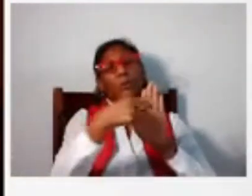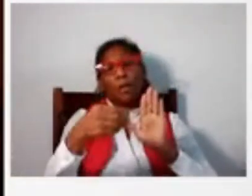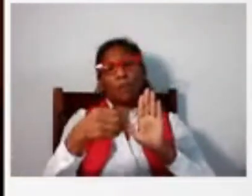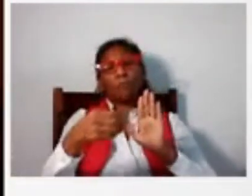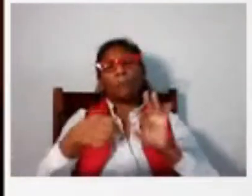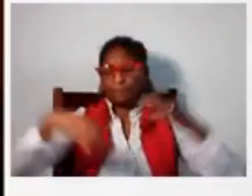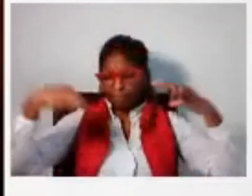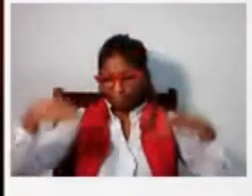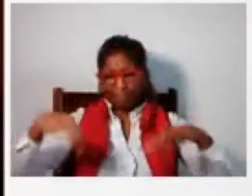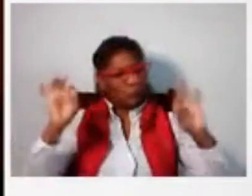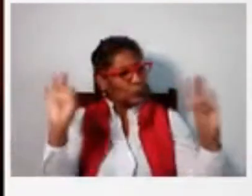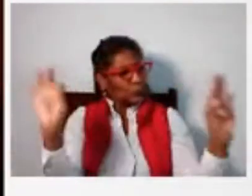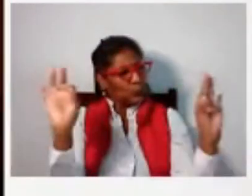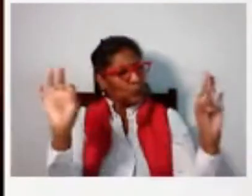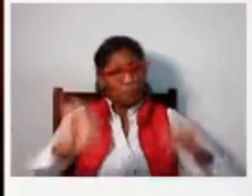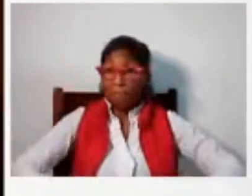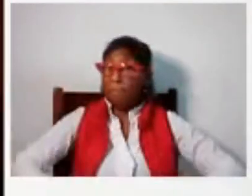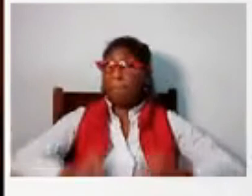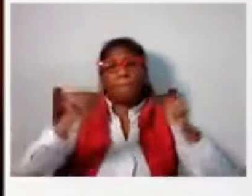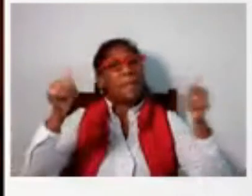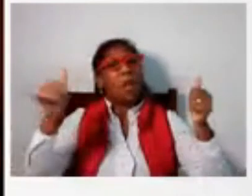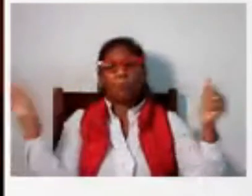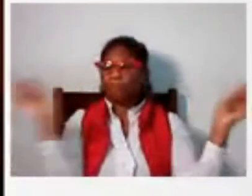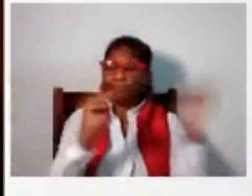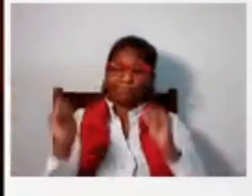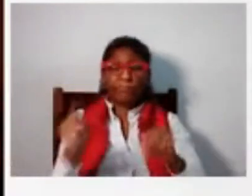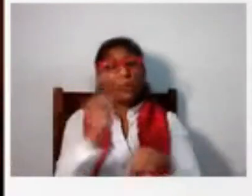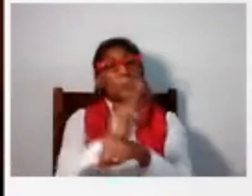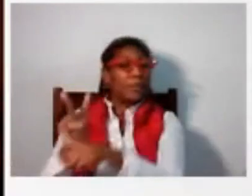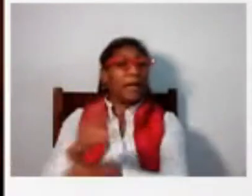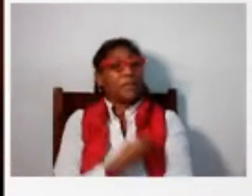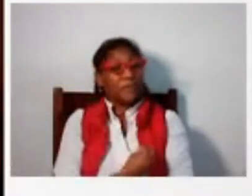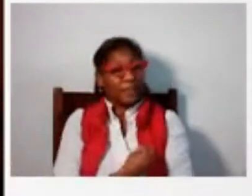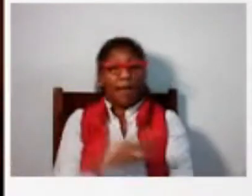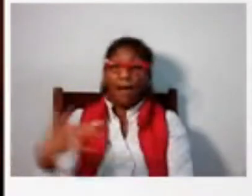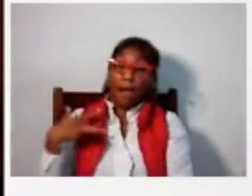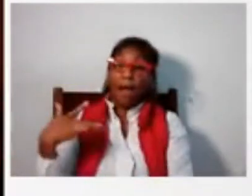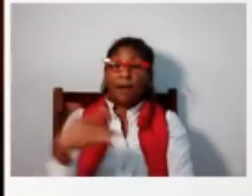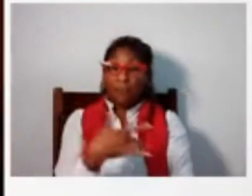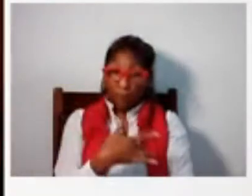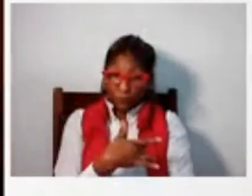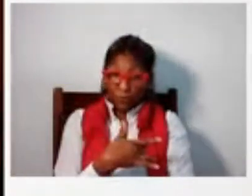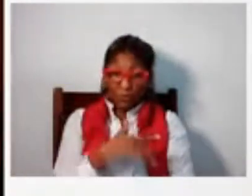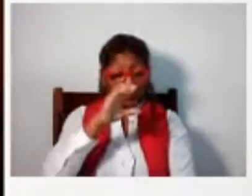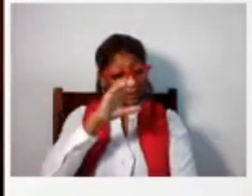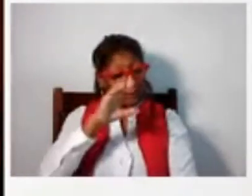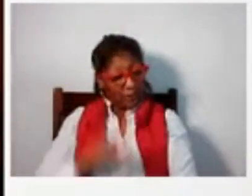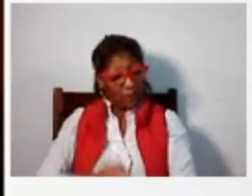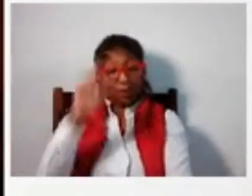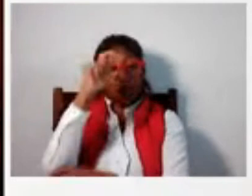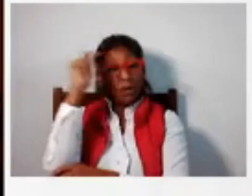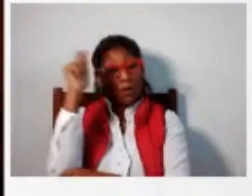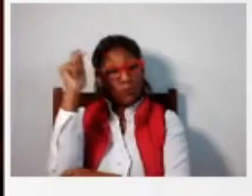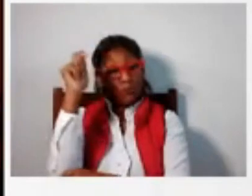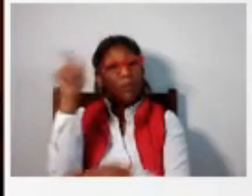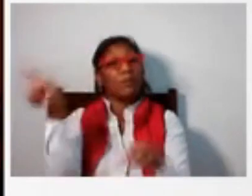eficiente e tem se revelado a melhor conciliação da proteção da vida, a saúde dos cidadãos gaúchos com a nossa